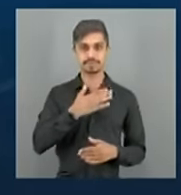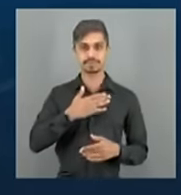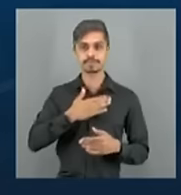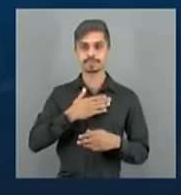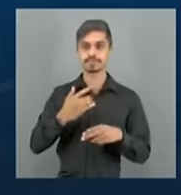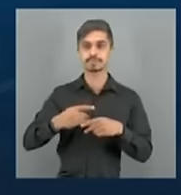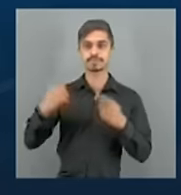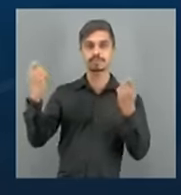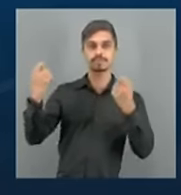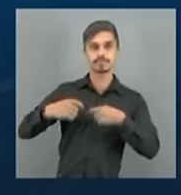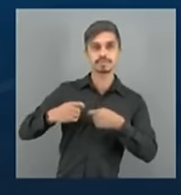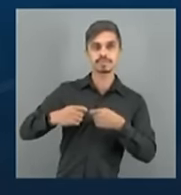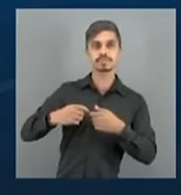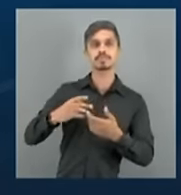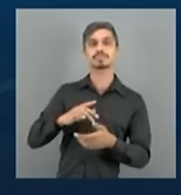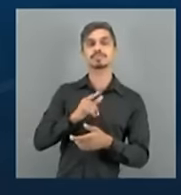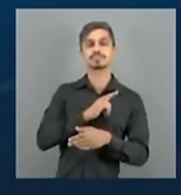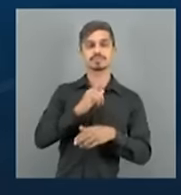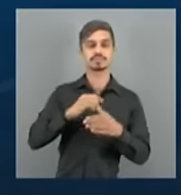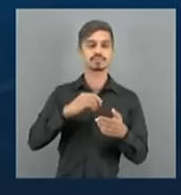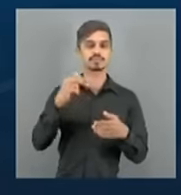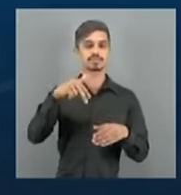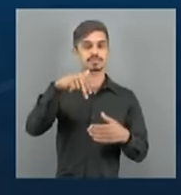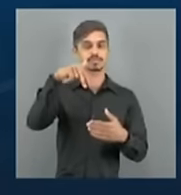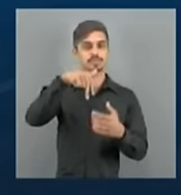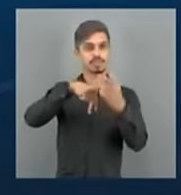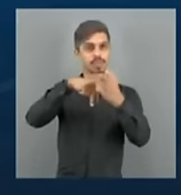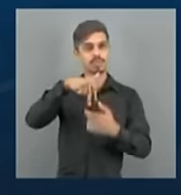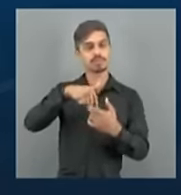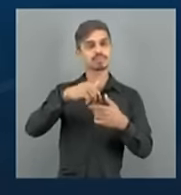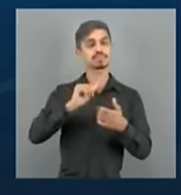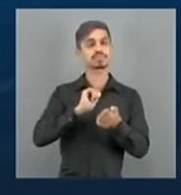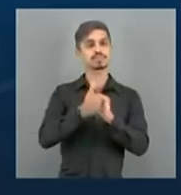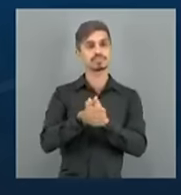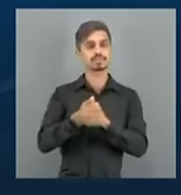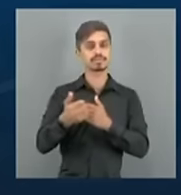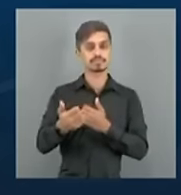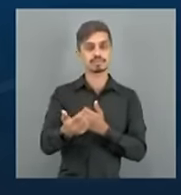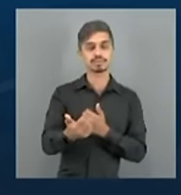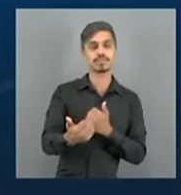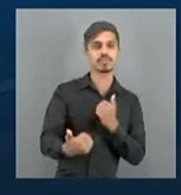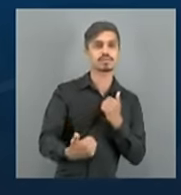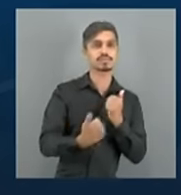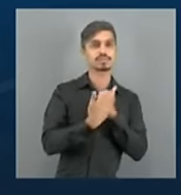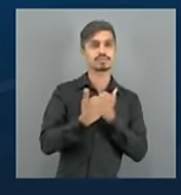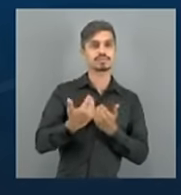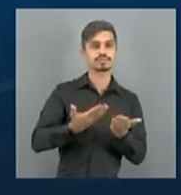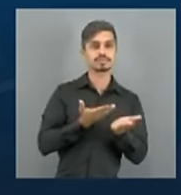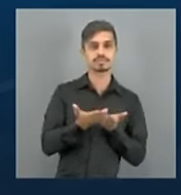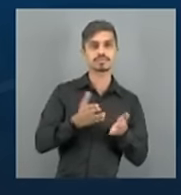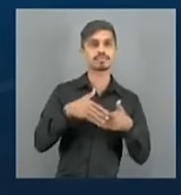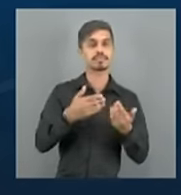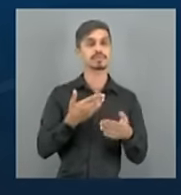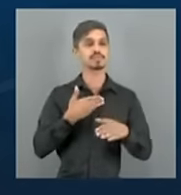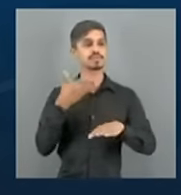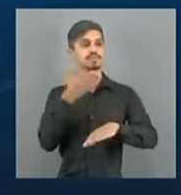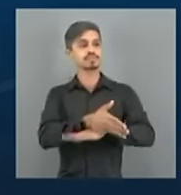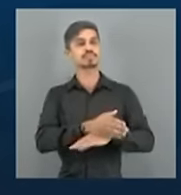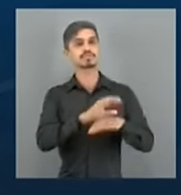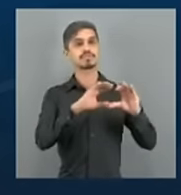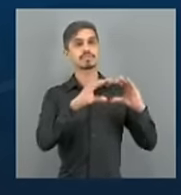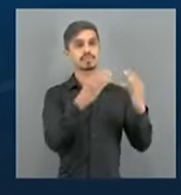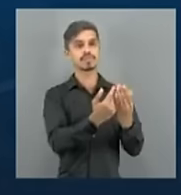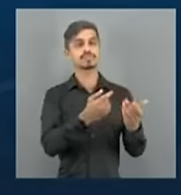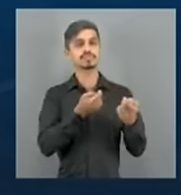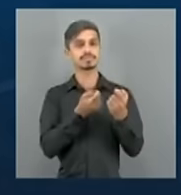jogadores, eu tinha a minha empresa de atletas, onde esses atletas me serviam. E em cima disso aí eu entrava nos clubes, enganava alguém, como falei,